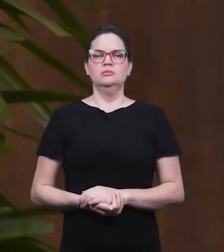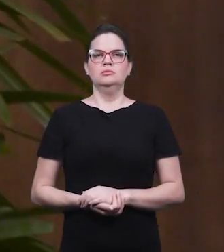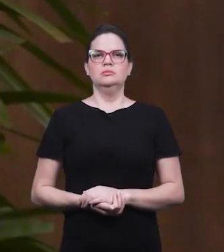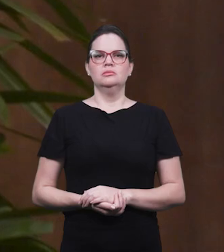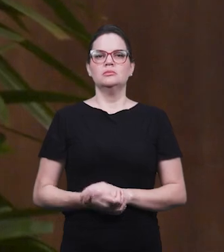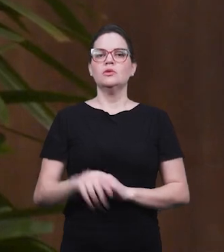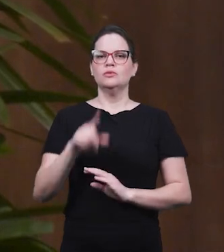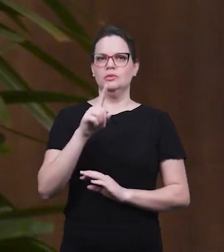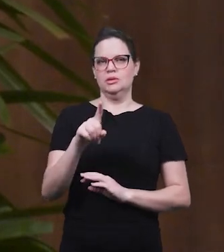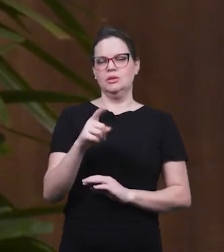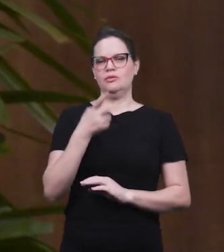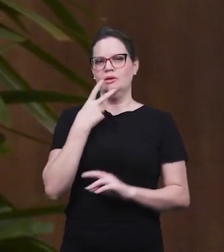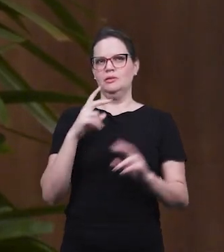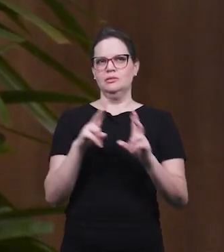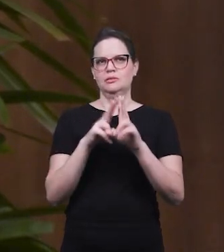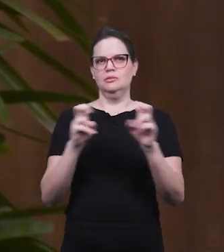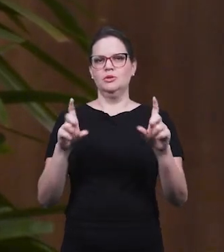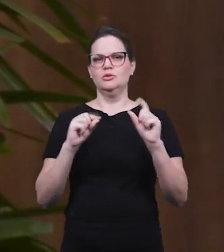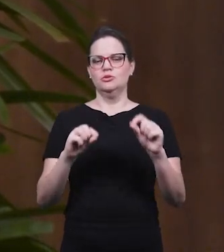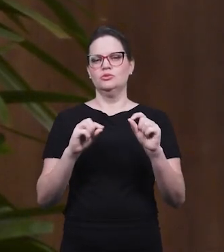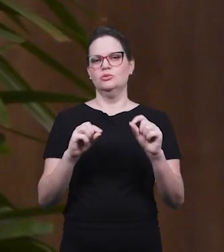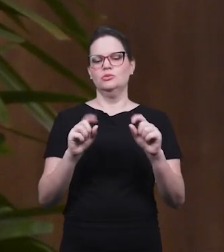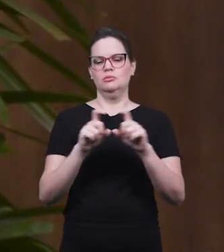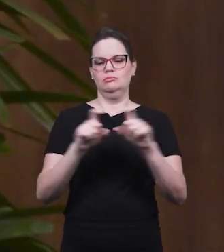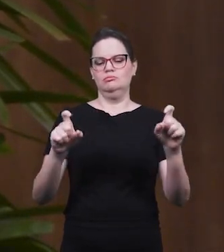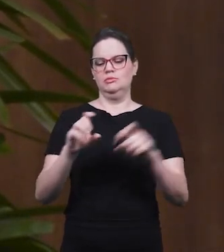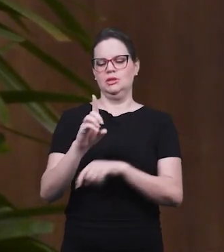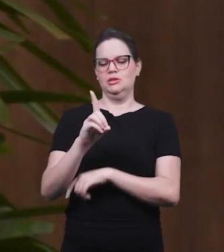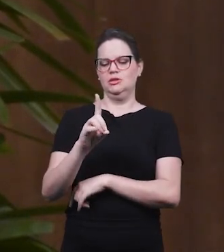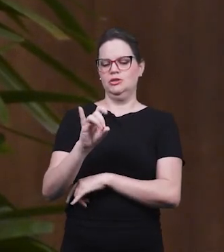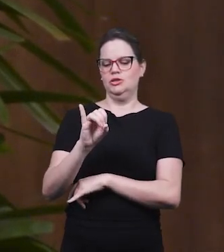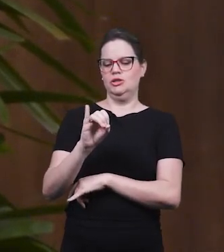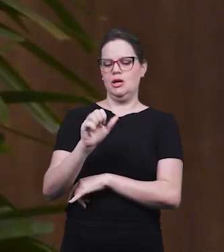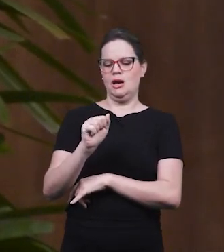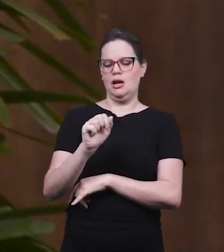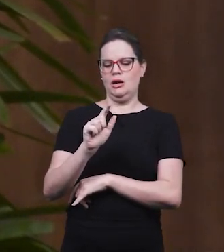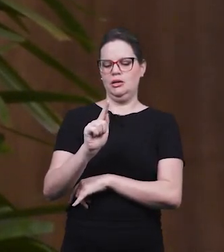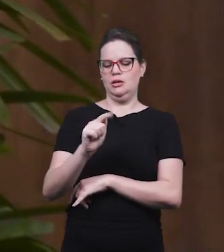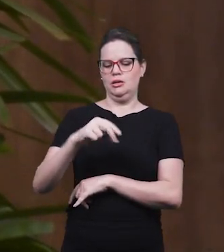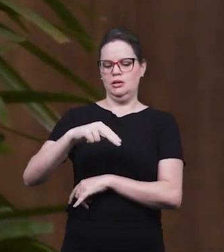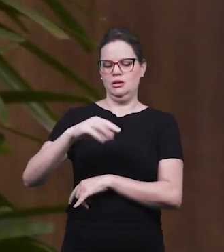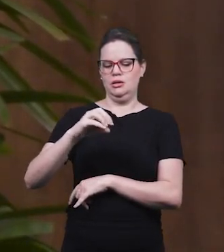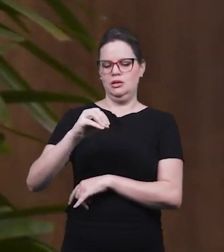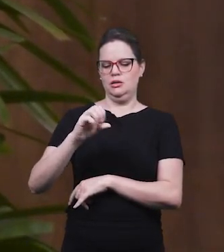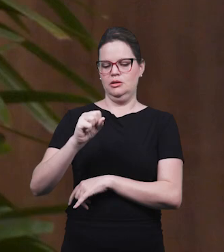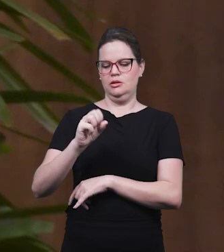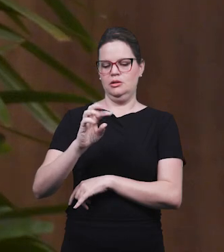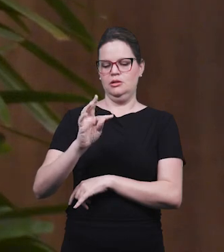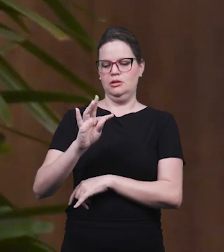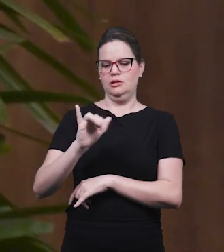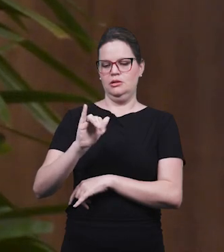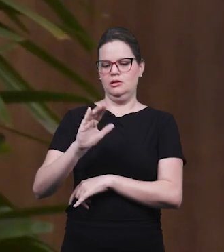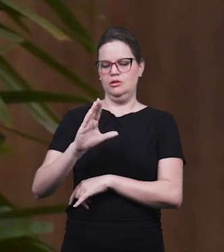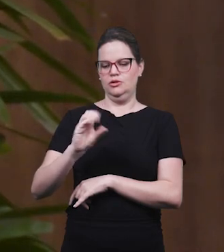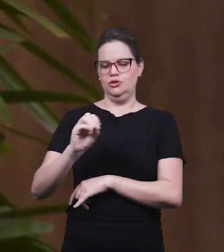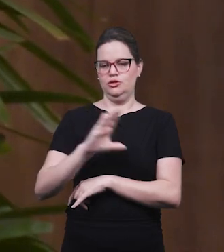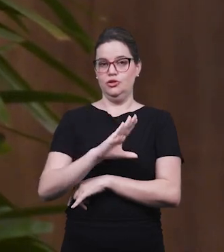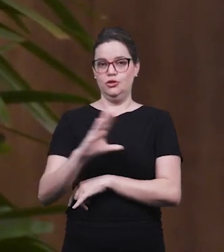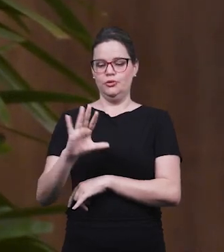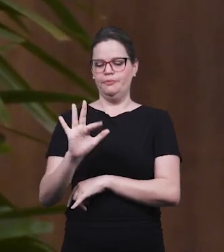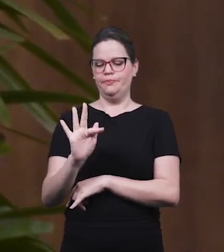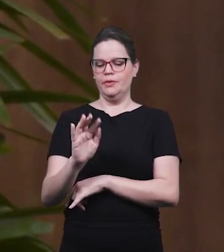esse termo, diagnóstico fechado. Explique melhor, assim, o que vem a ser